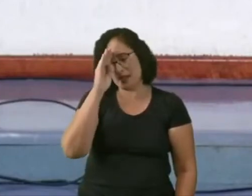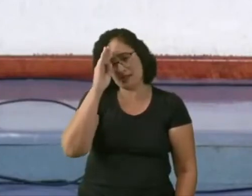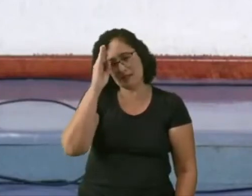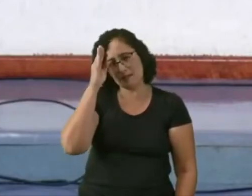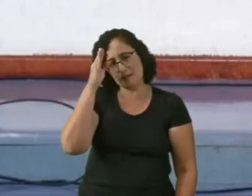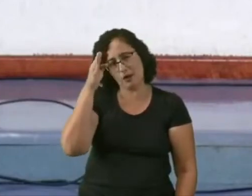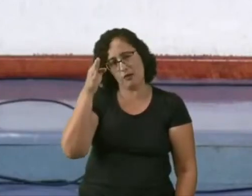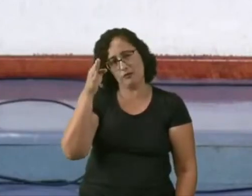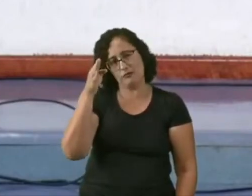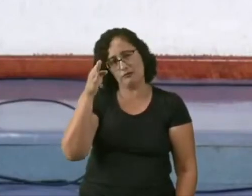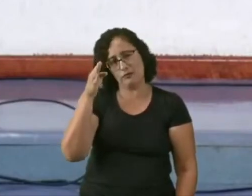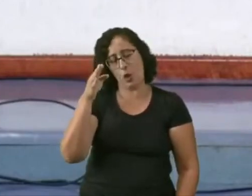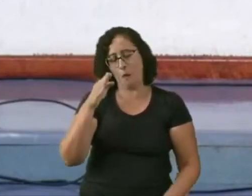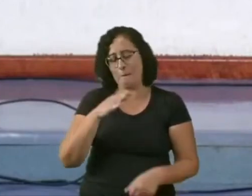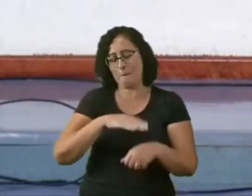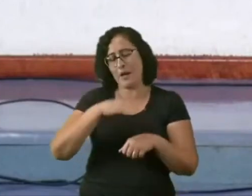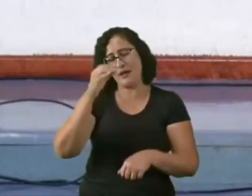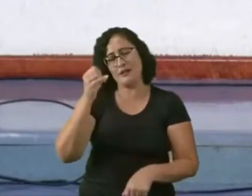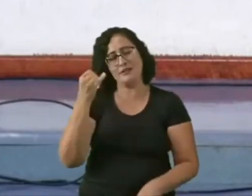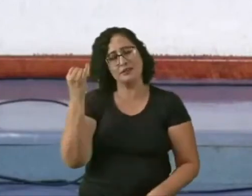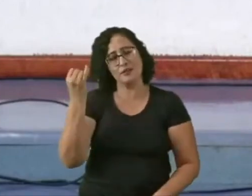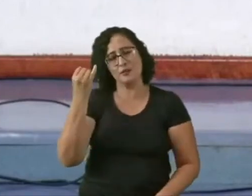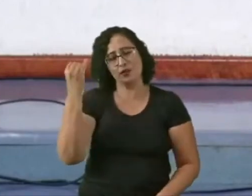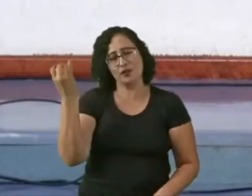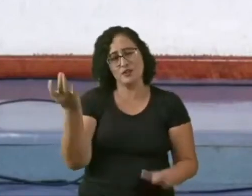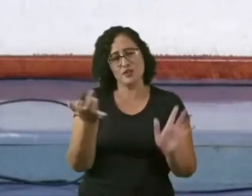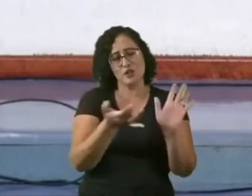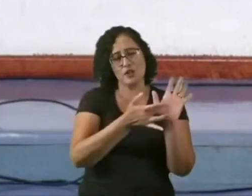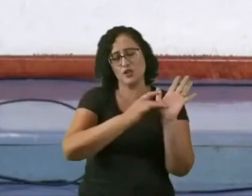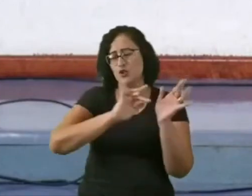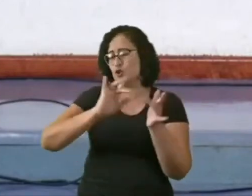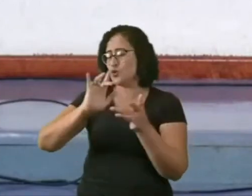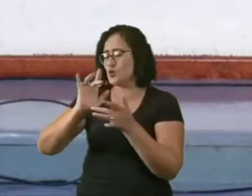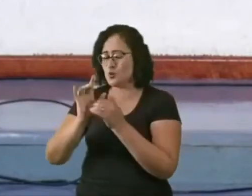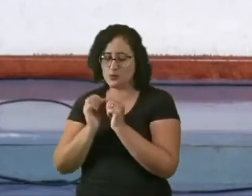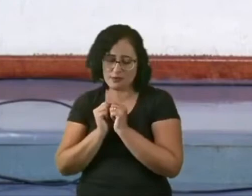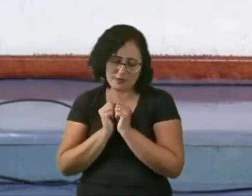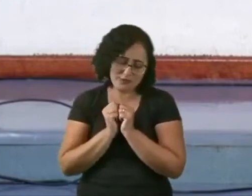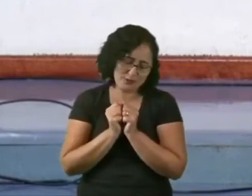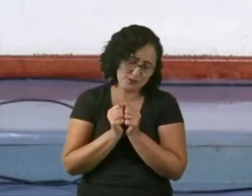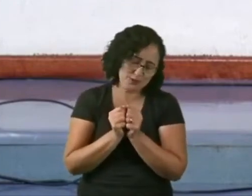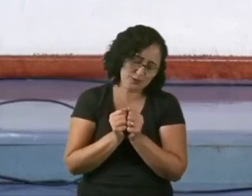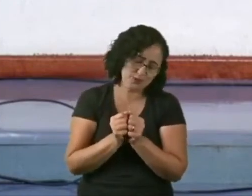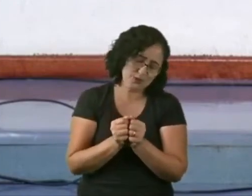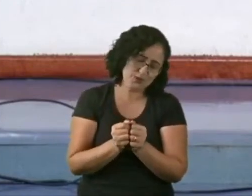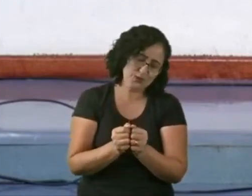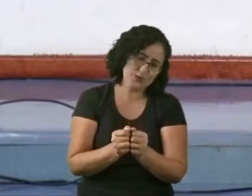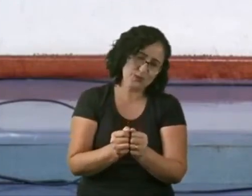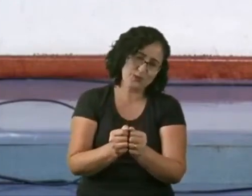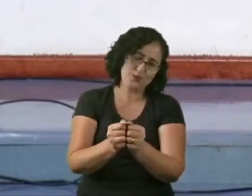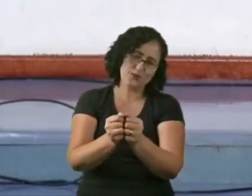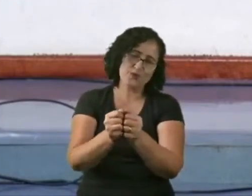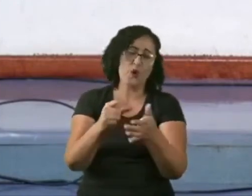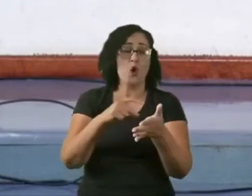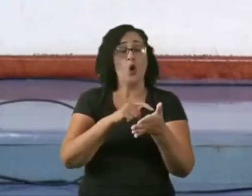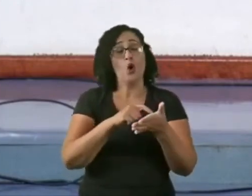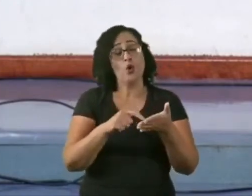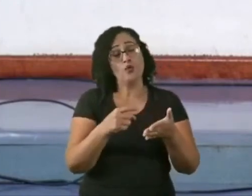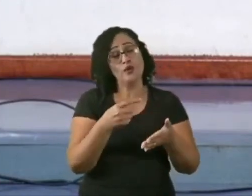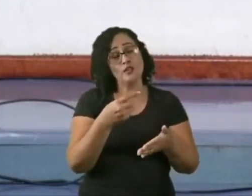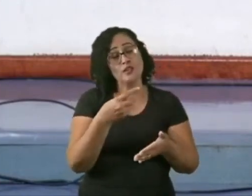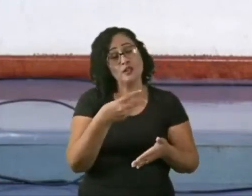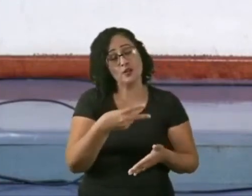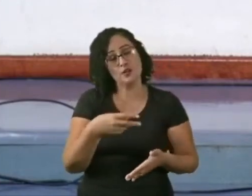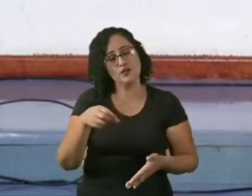importa é que a companhia de Jesus vá comigo. Versículo 29, aqueles